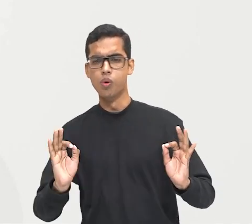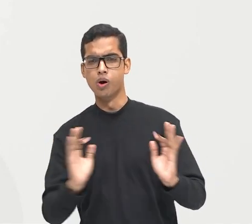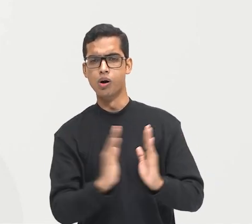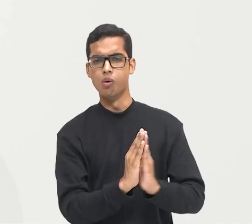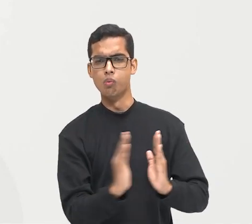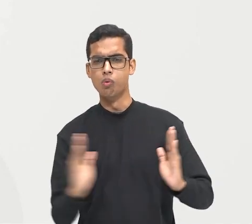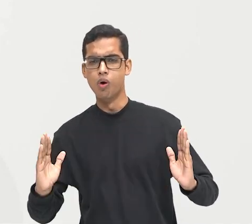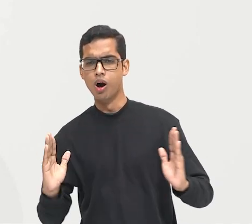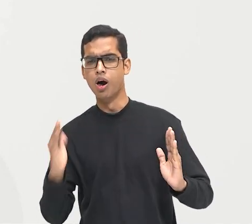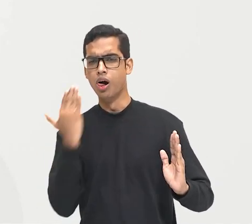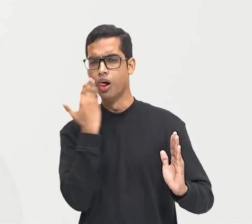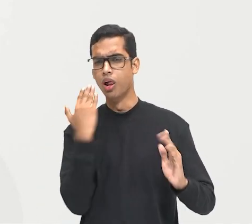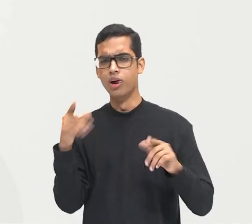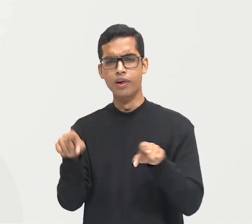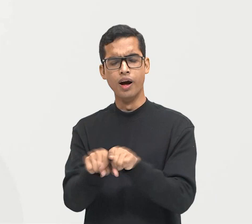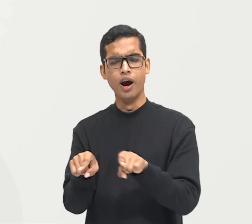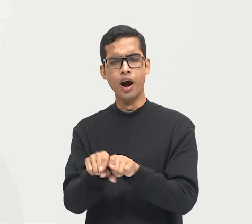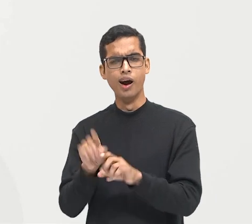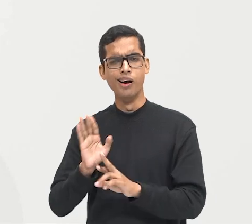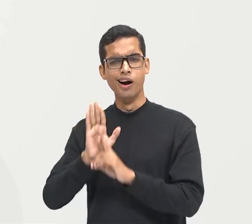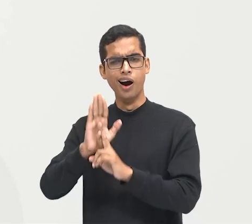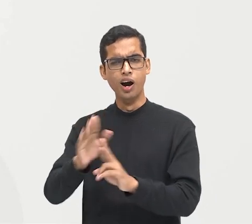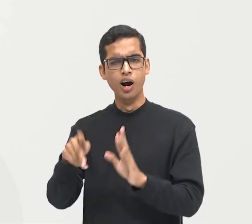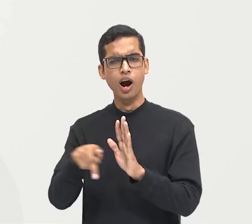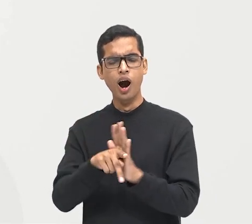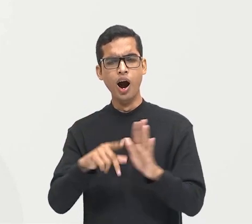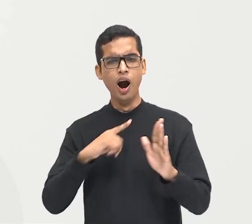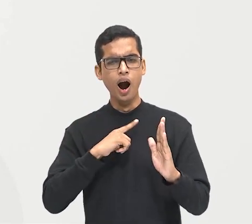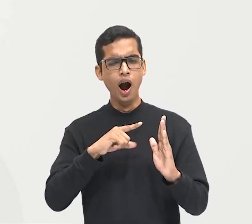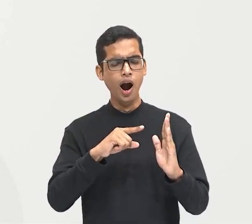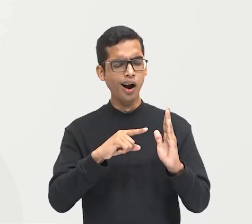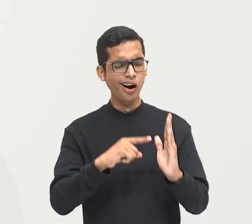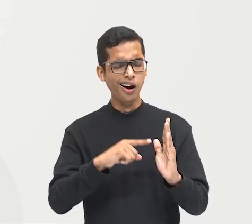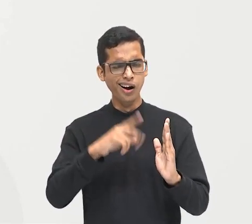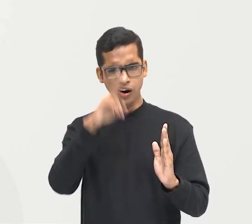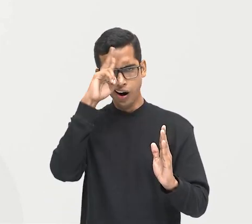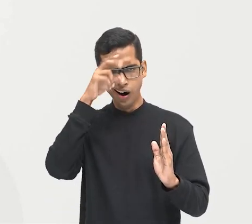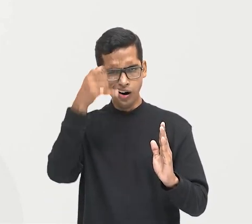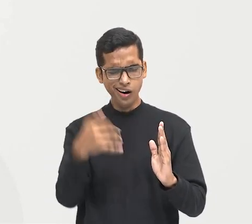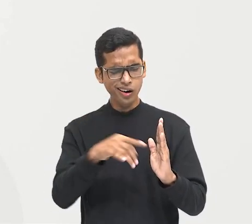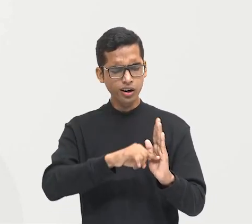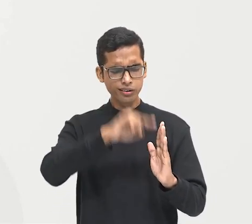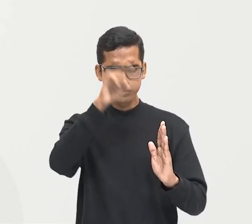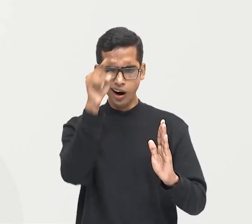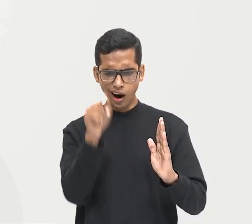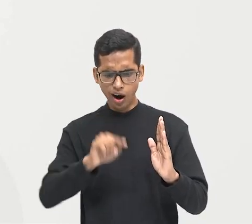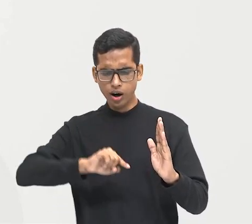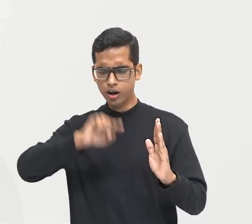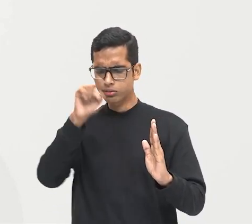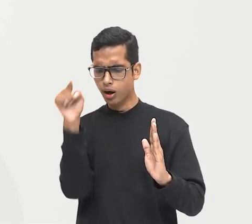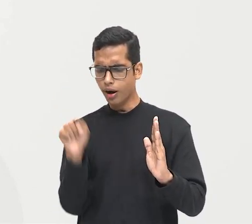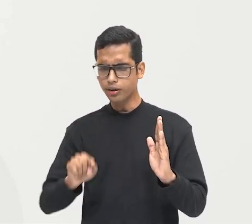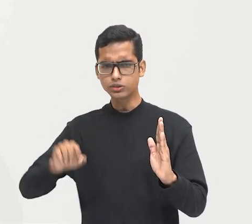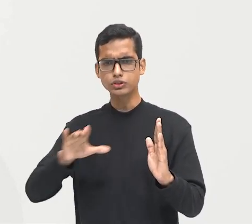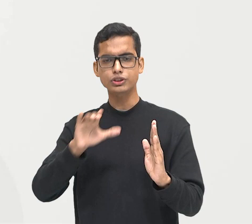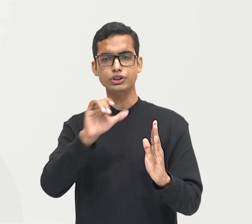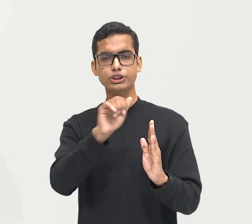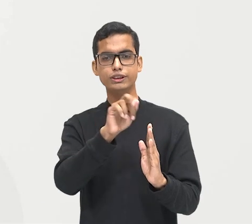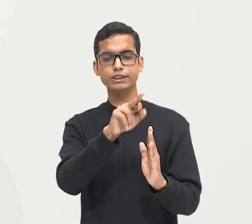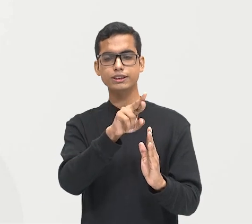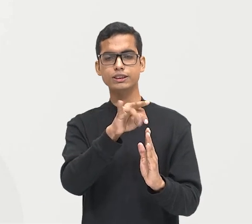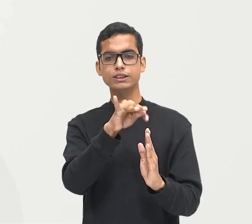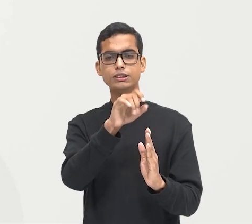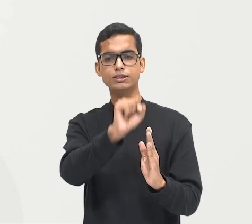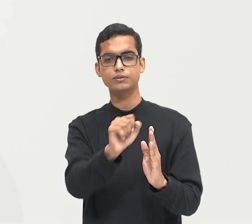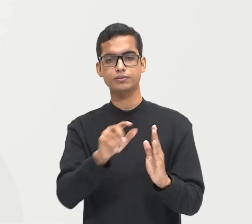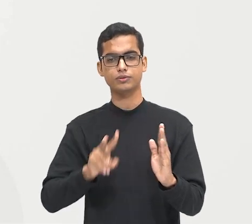só, nessa imagem nós temos uma representação aí de uma onda, e lembra que nós falamos sobre a crista, né, e o vale. O